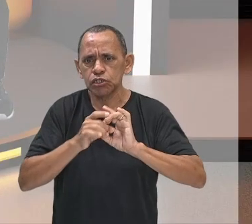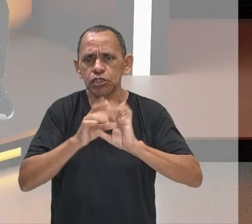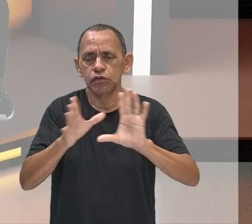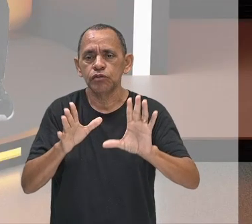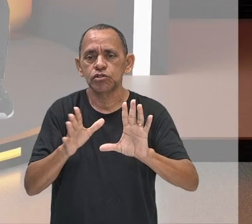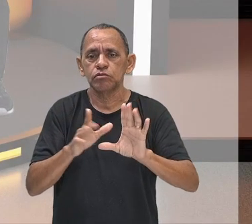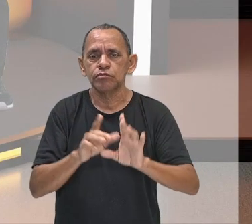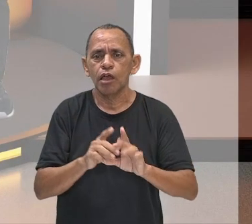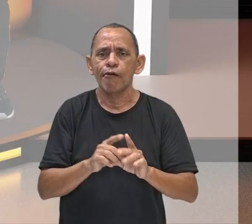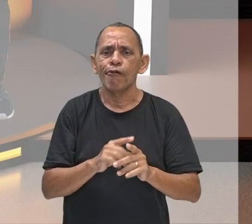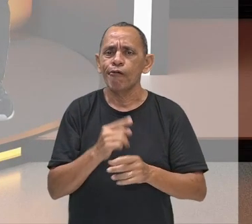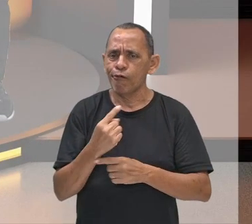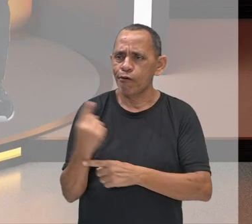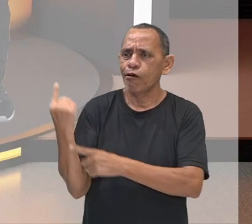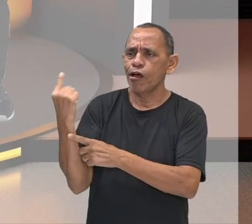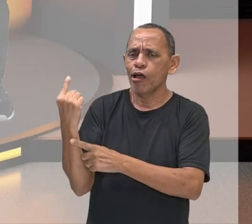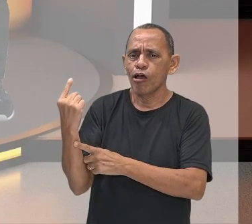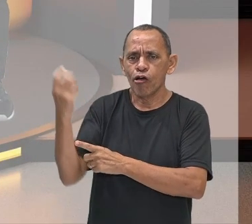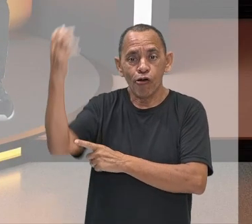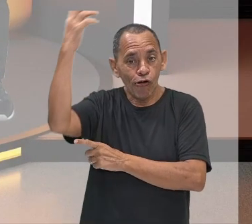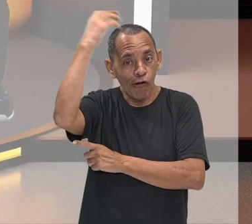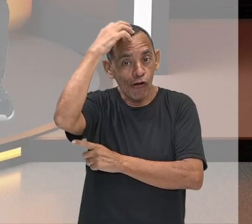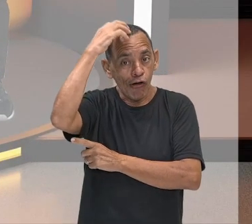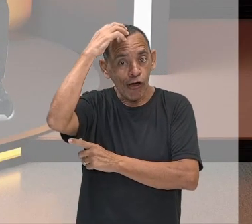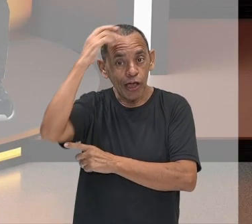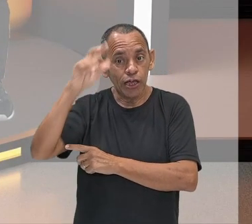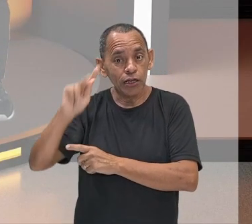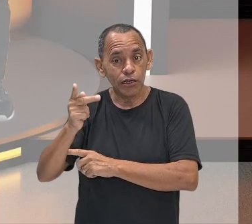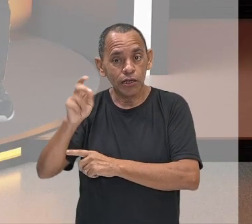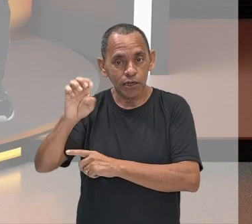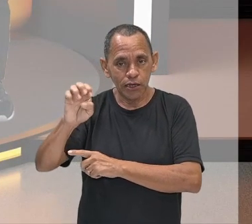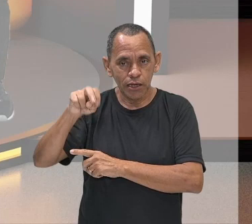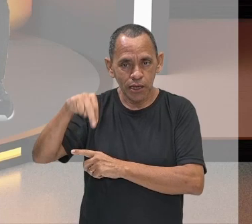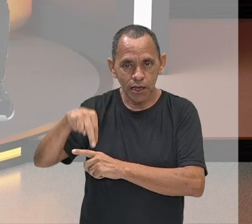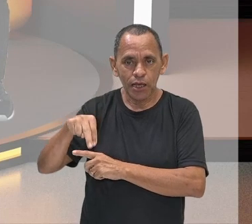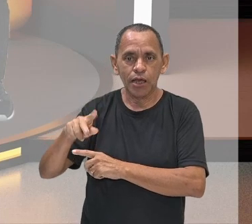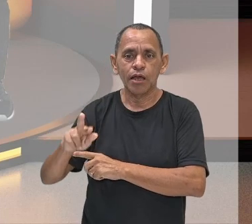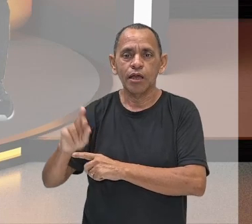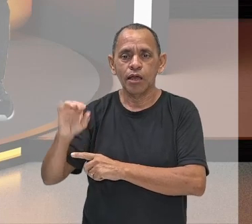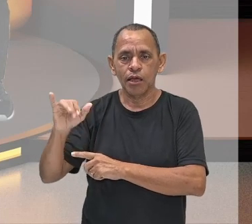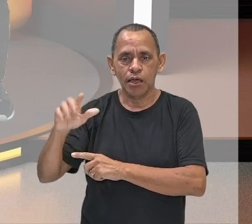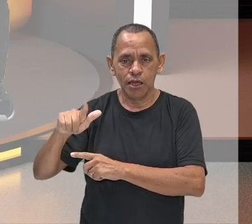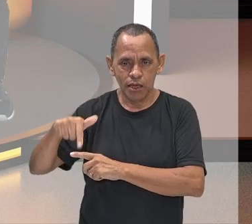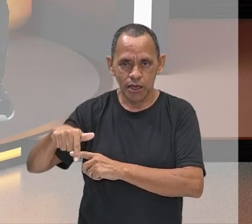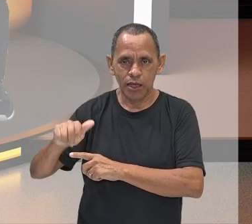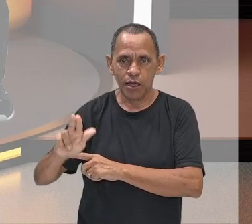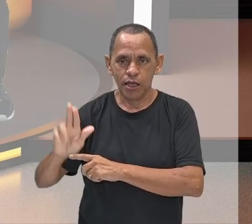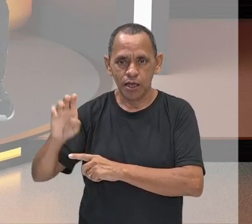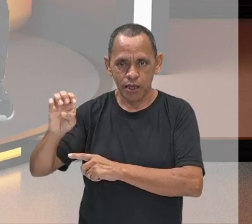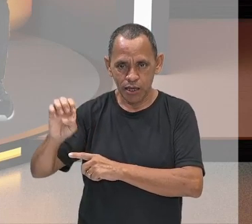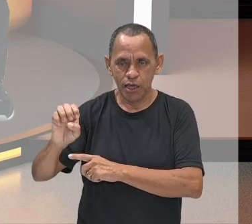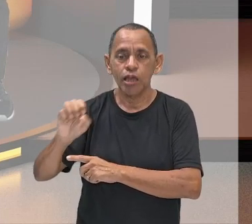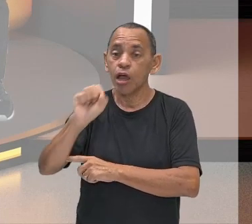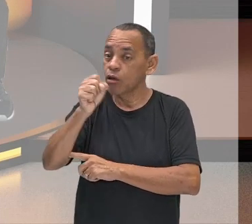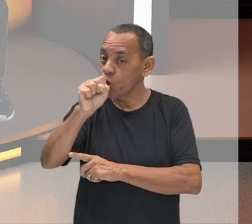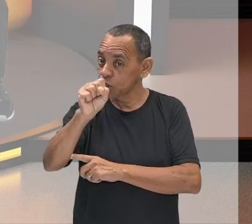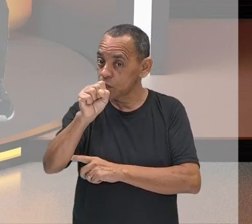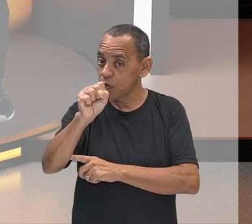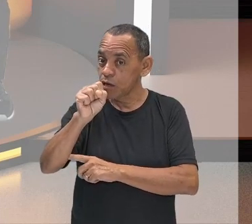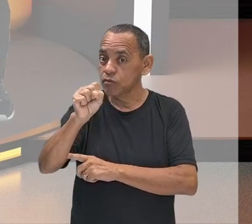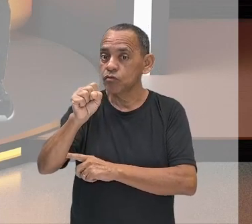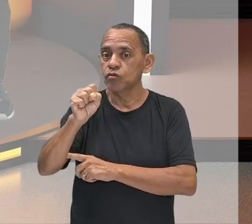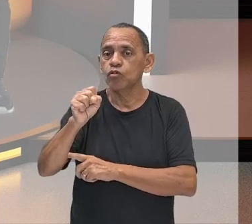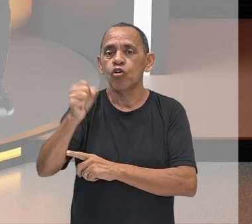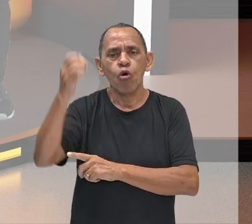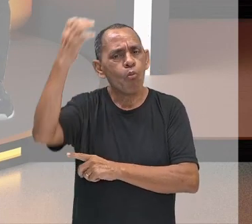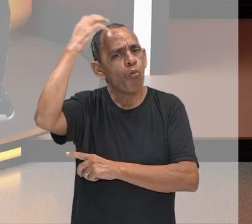importante, que nada mais é do que o rei Henrique VIII. Vocês devem conhecer, né? O Henrique VIII foi aquele